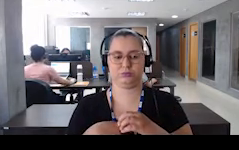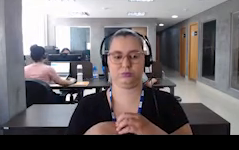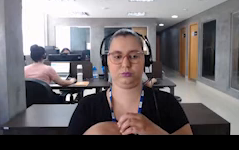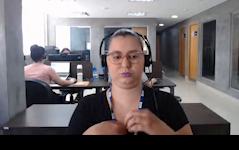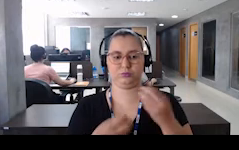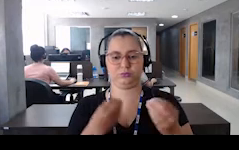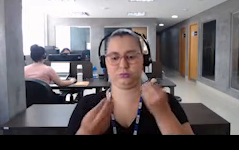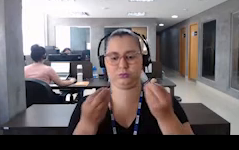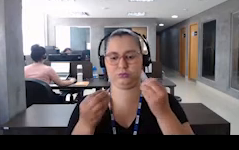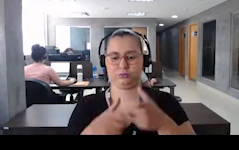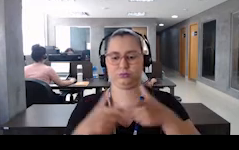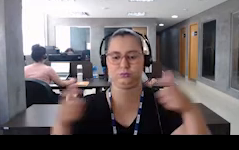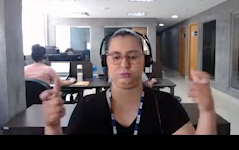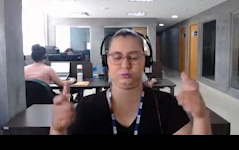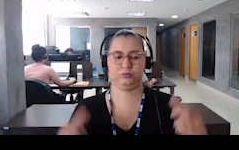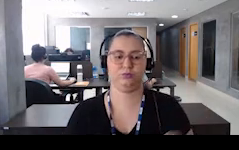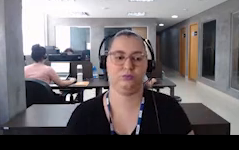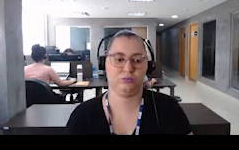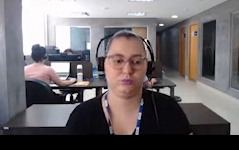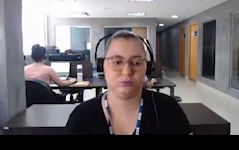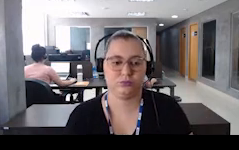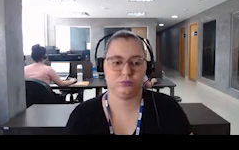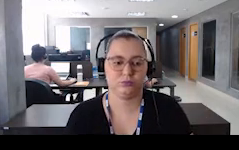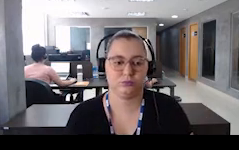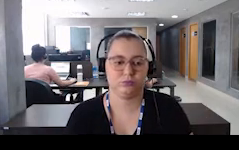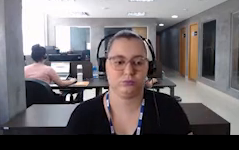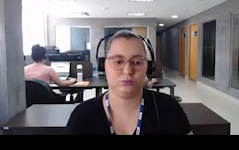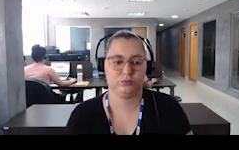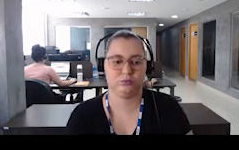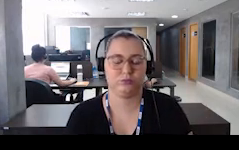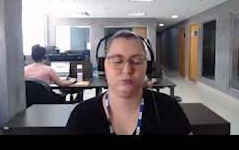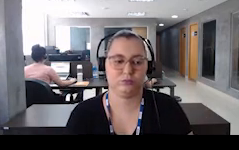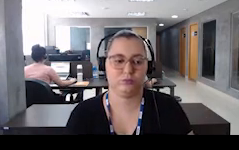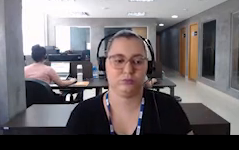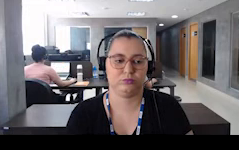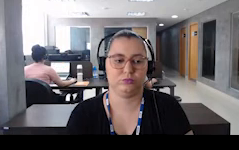Deixa eu ver se tem como aumentar aqui, disponibilizar o áudio. Deixa eu ver.